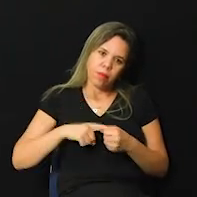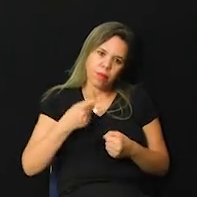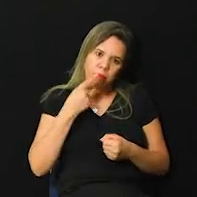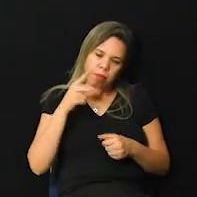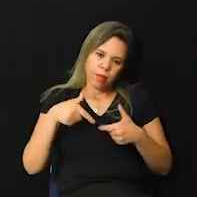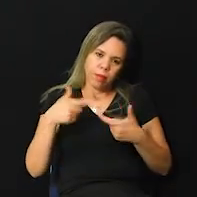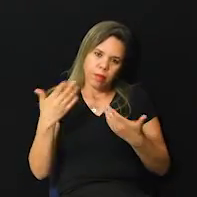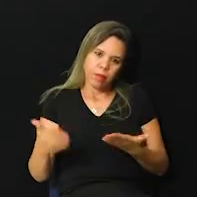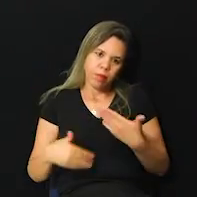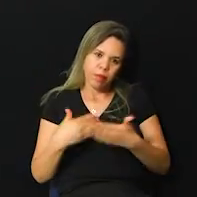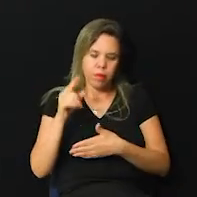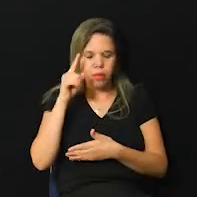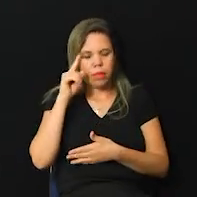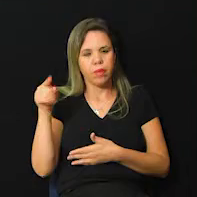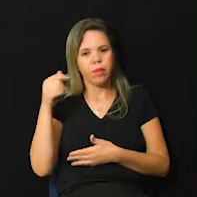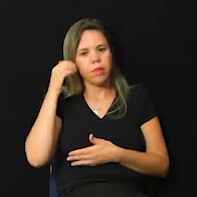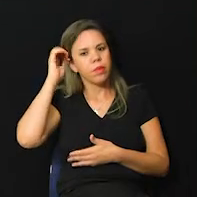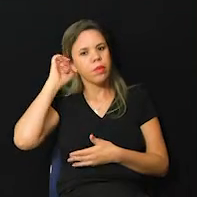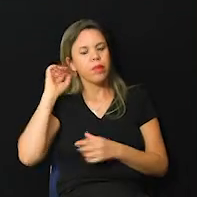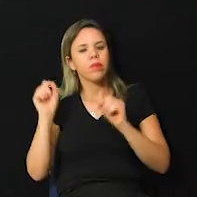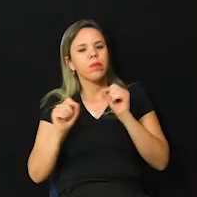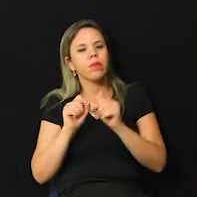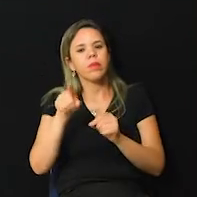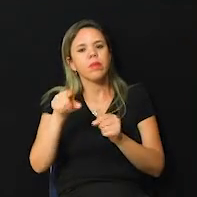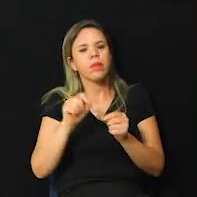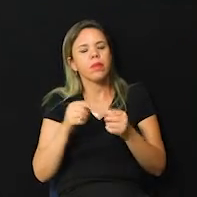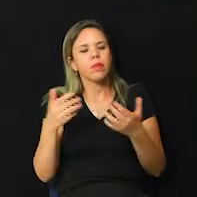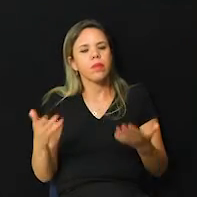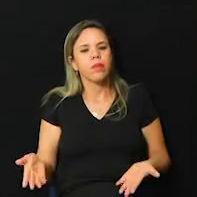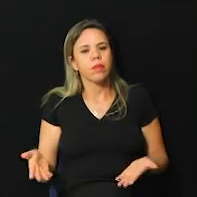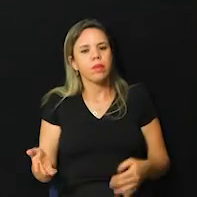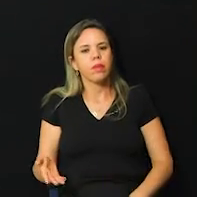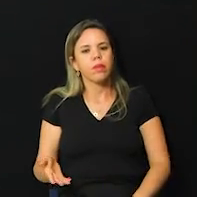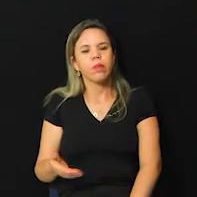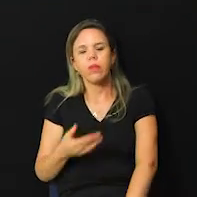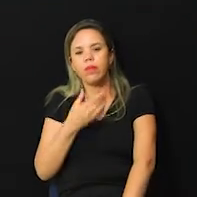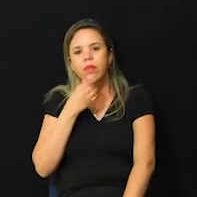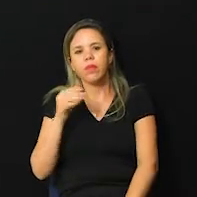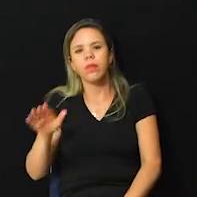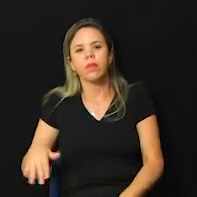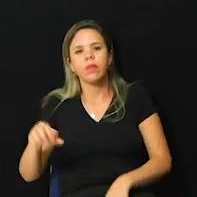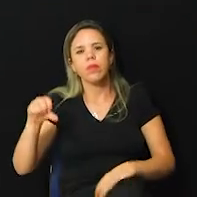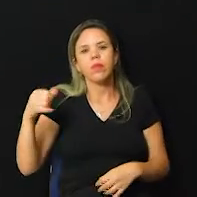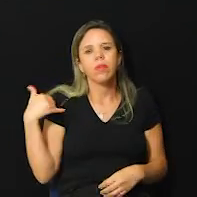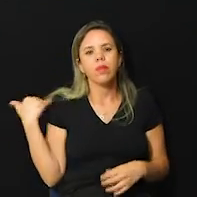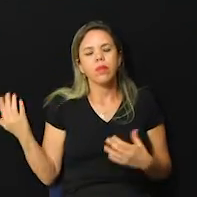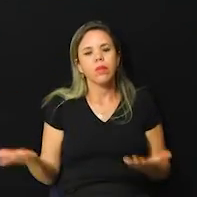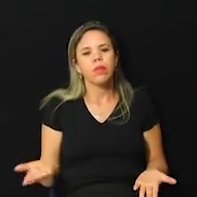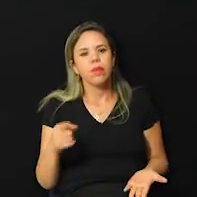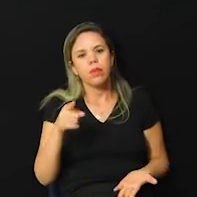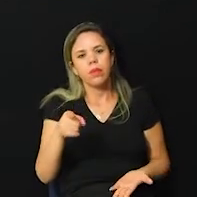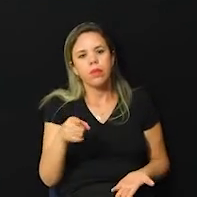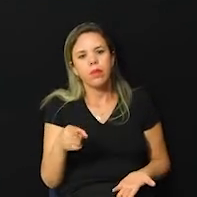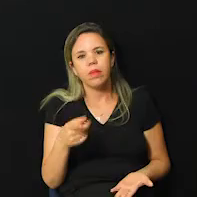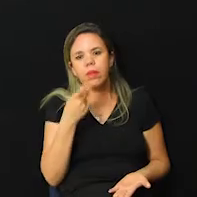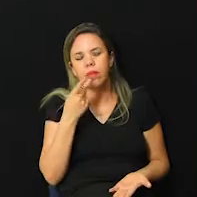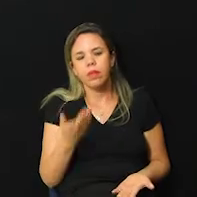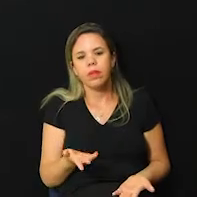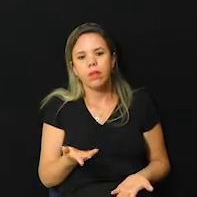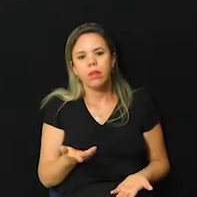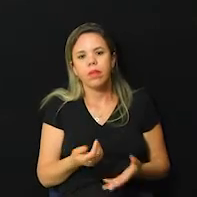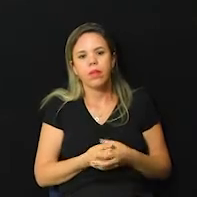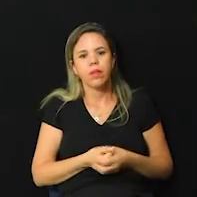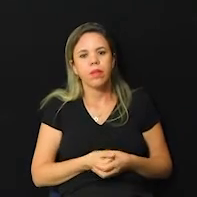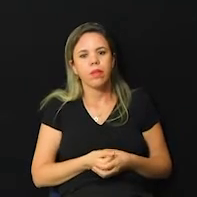falar do seu trabalho né no dia a dia é o que que você faz com o Garotinho não é de 9 anos é você